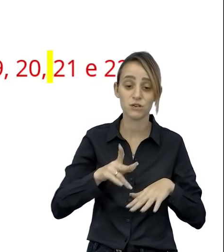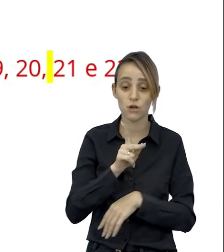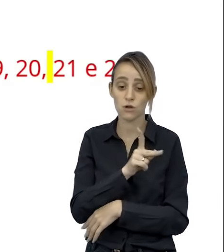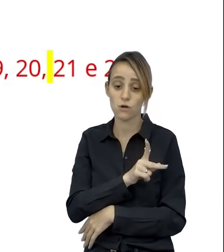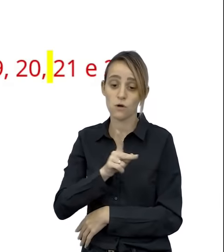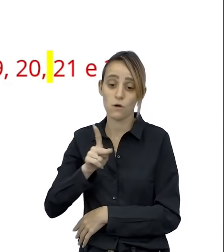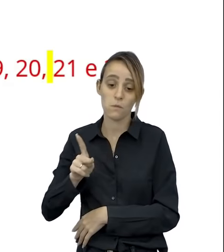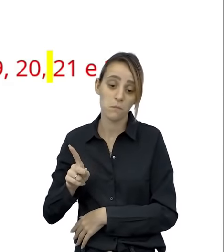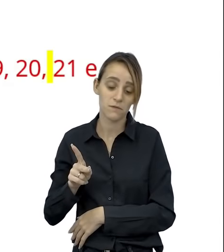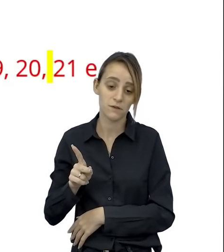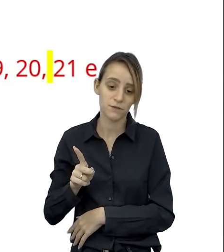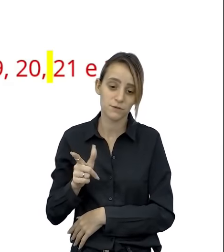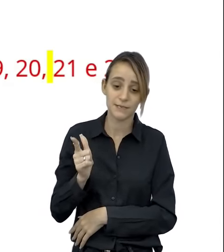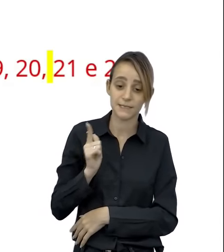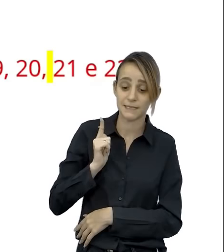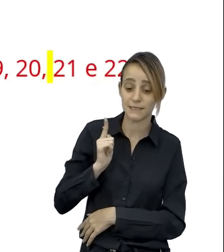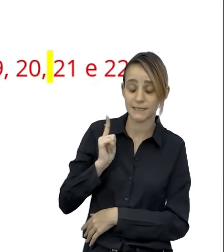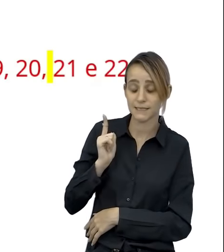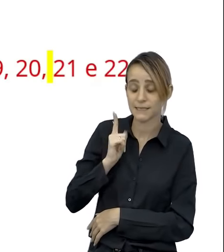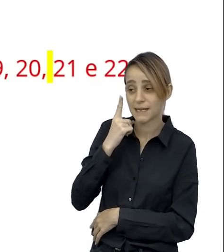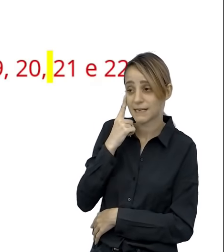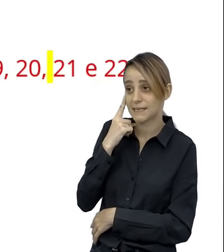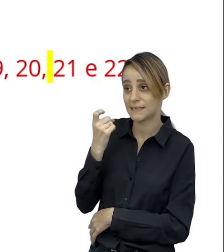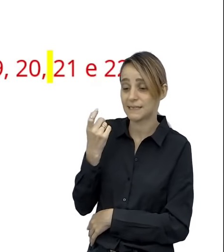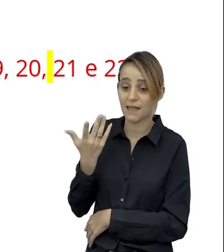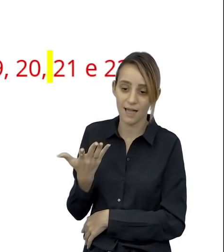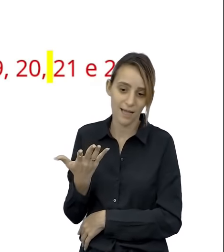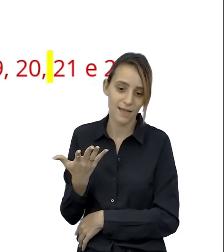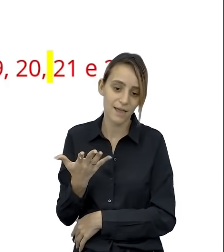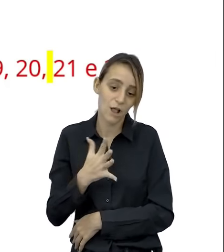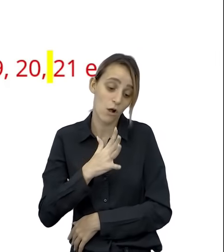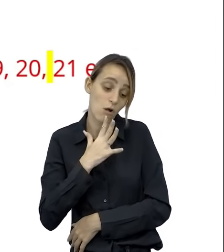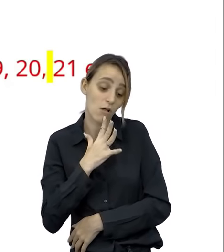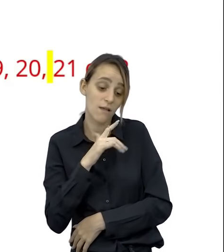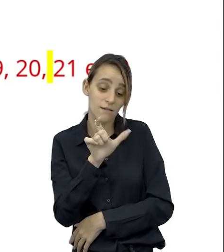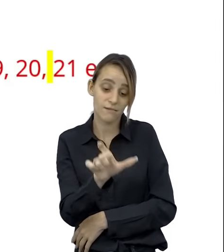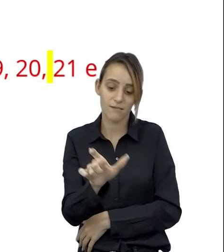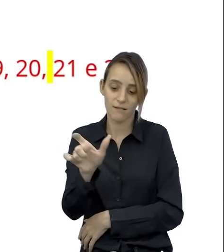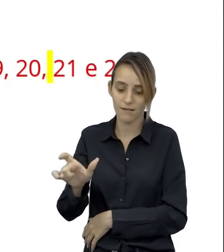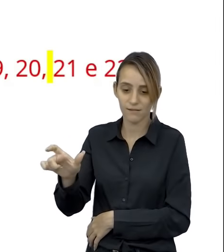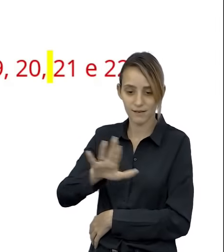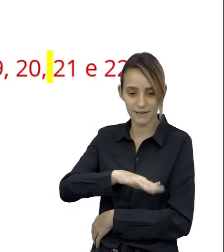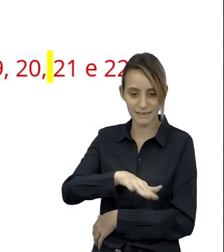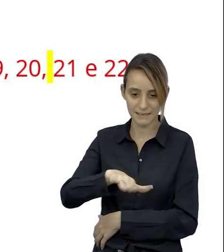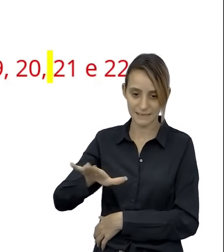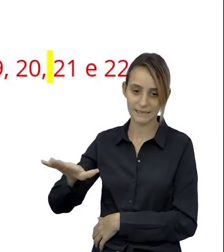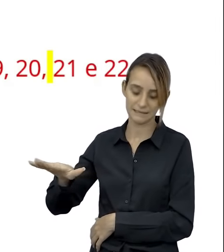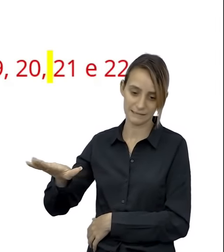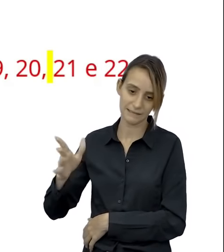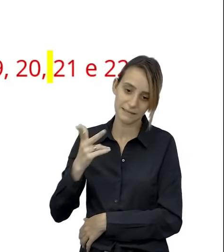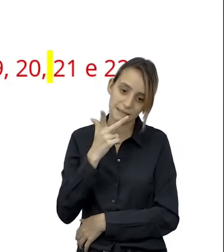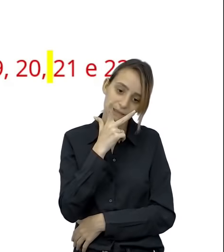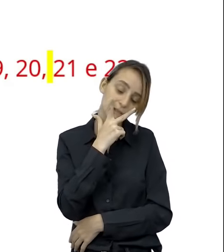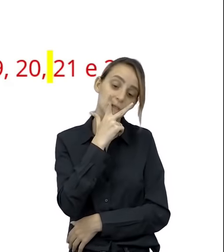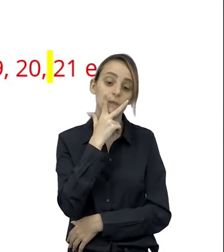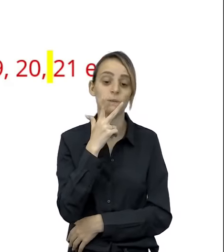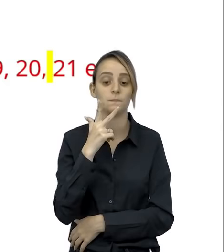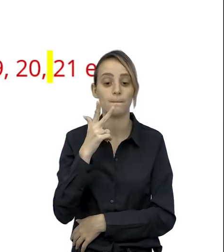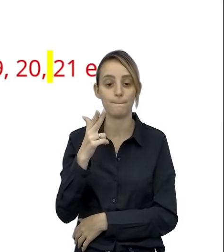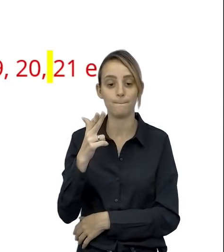vocês tiverem sobre o conhecimento das crianças. E aí o encaminhamento vai ser